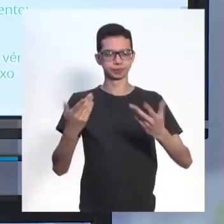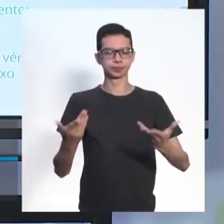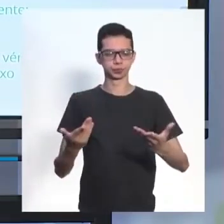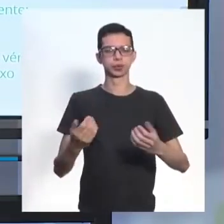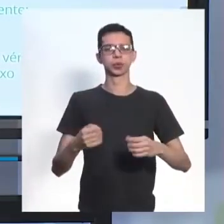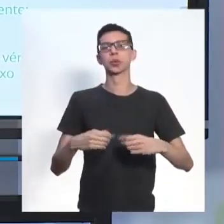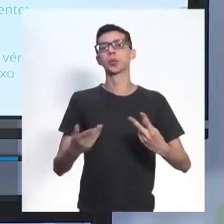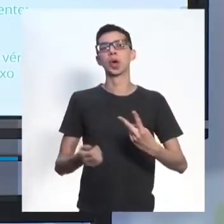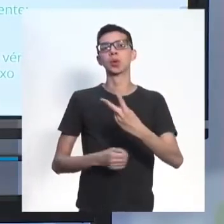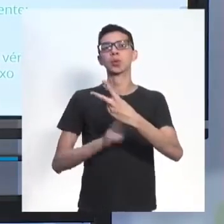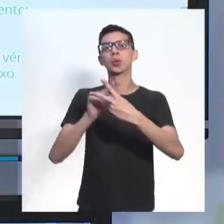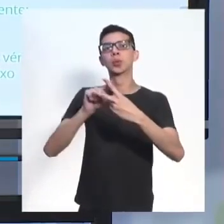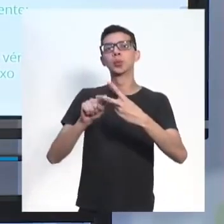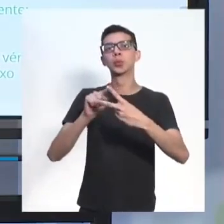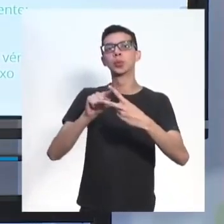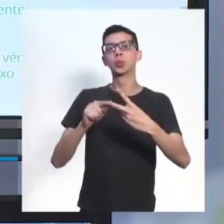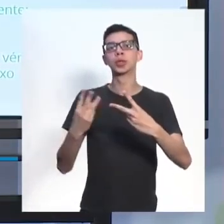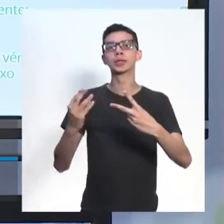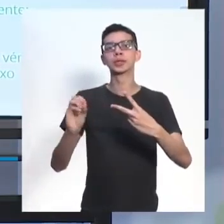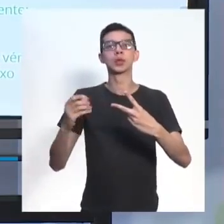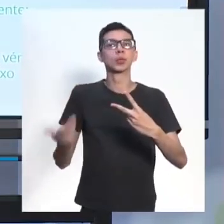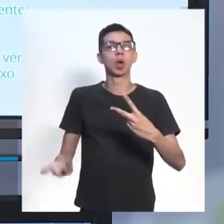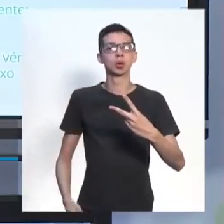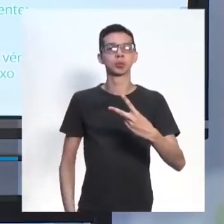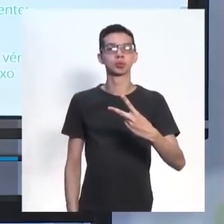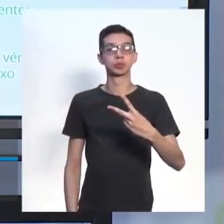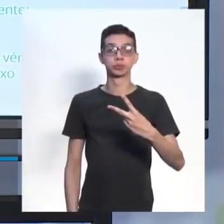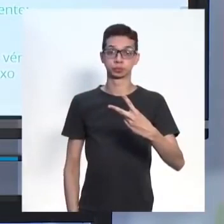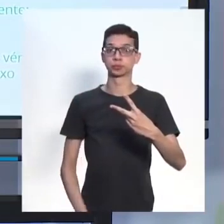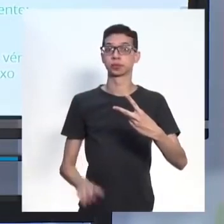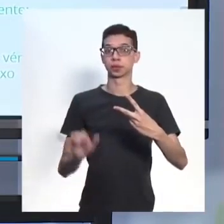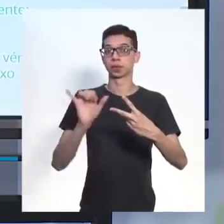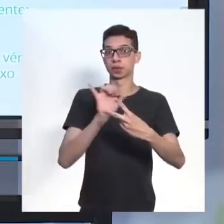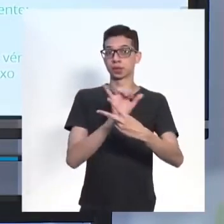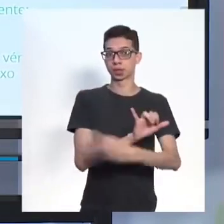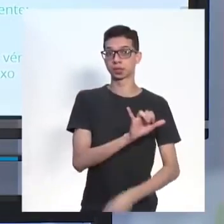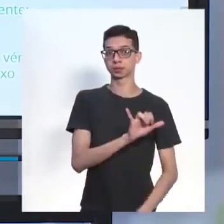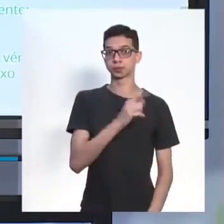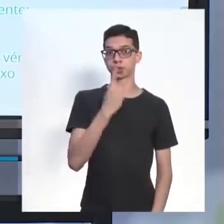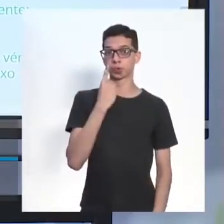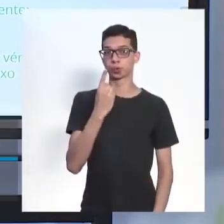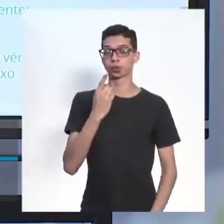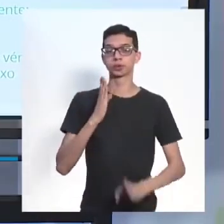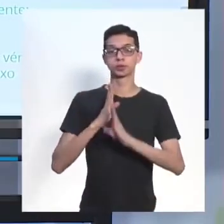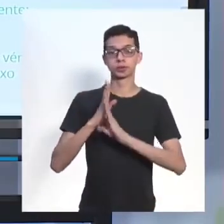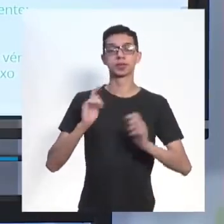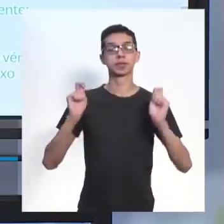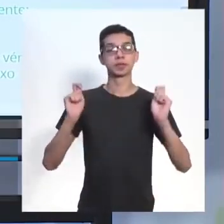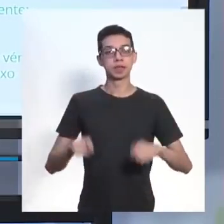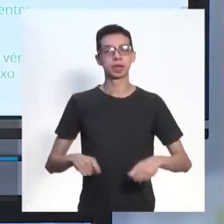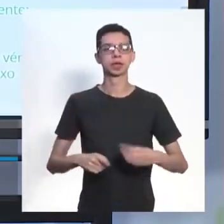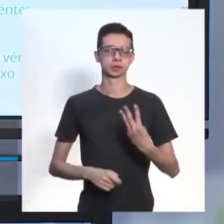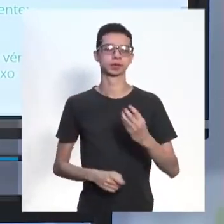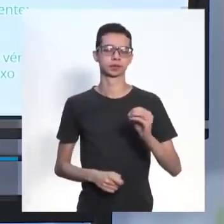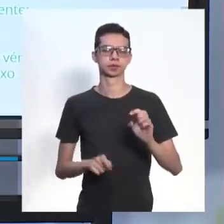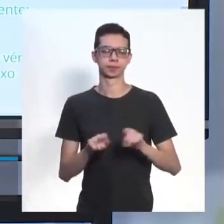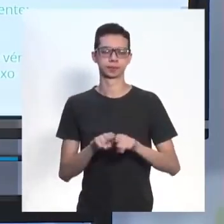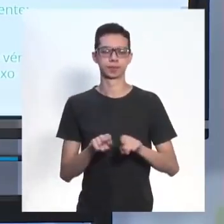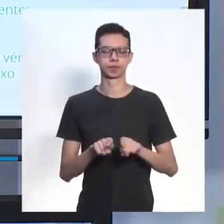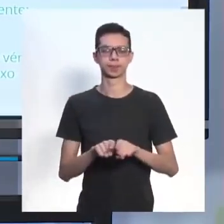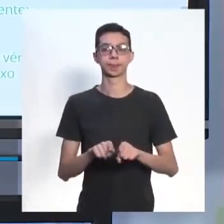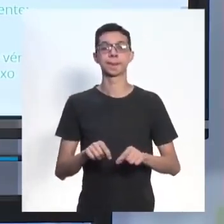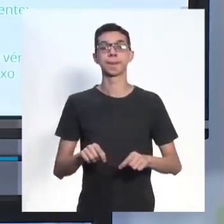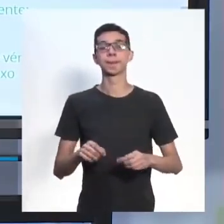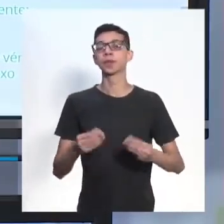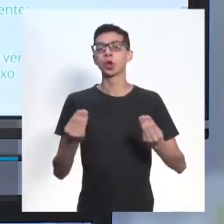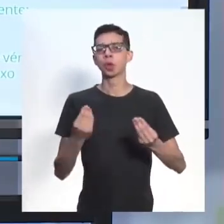o Y, né, Ale? Então é uma outra forma aqui também de identificar que o Y é 30. Ou como eu vi também